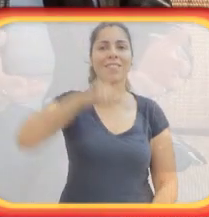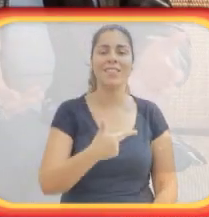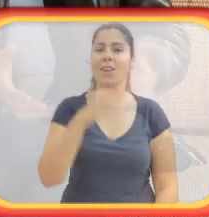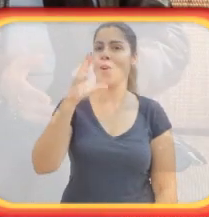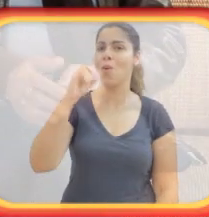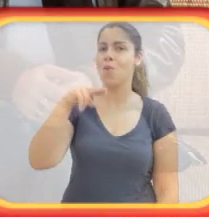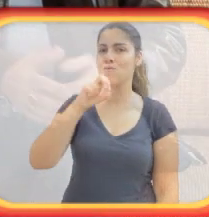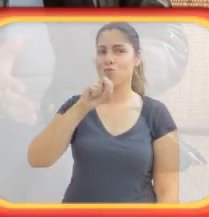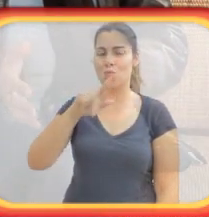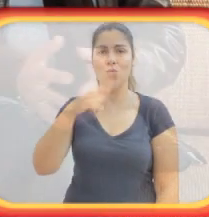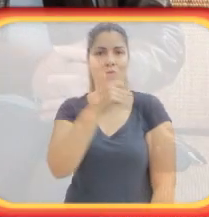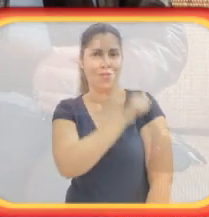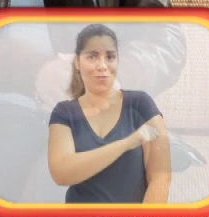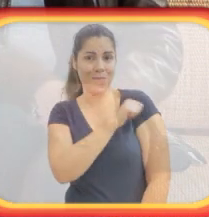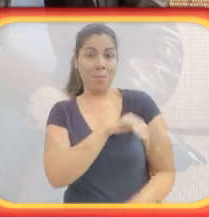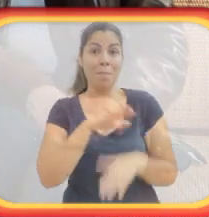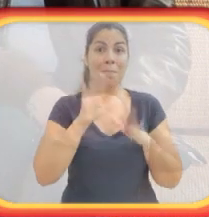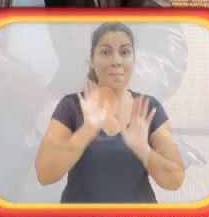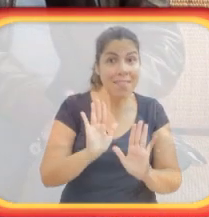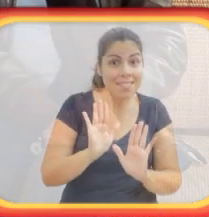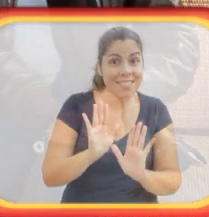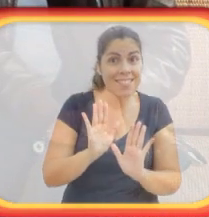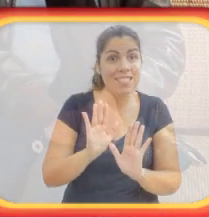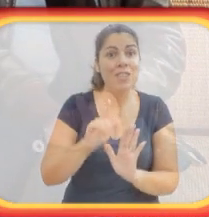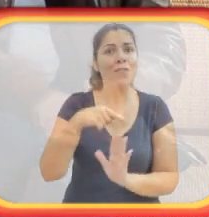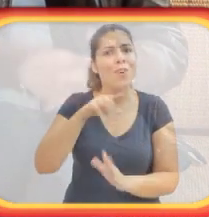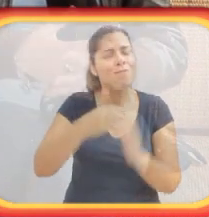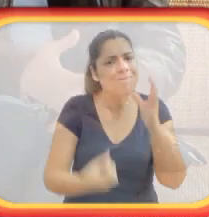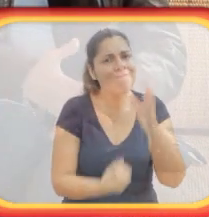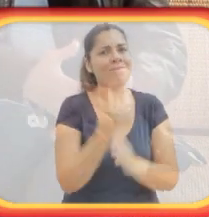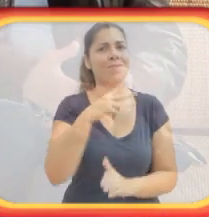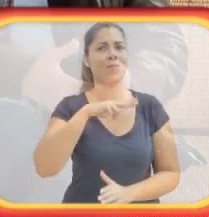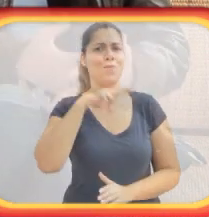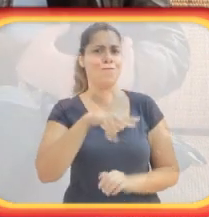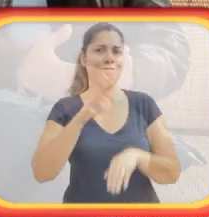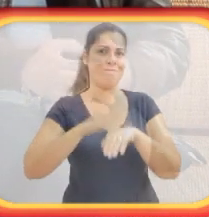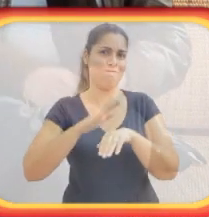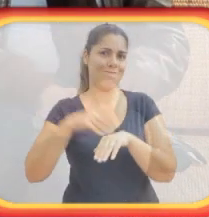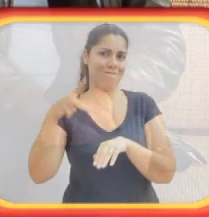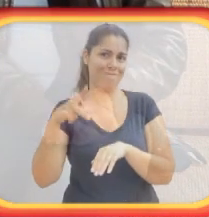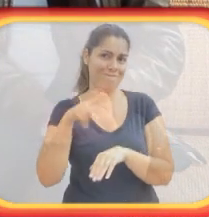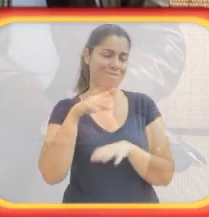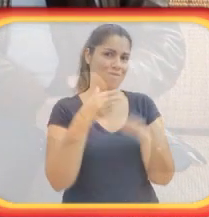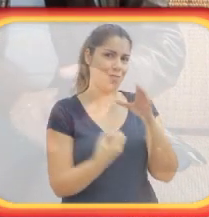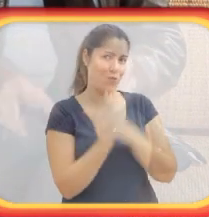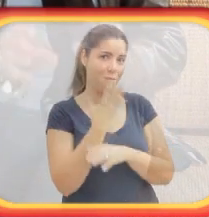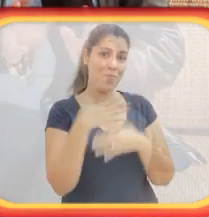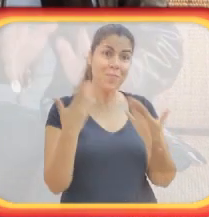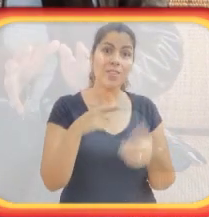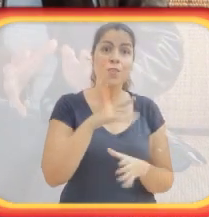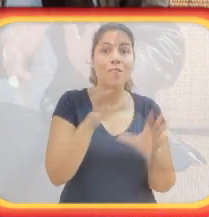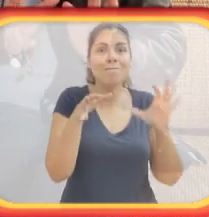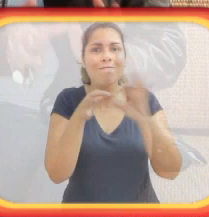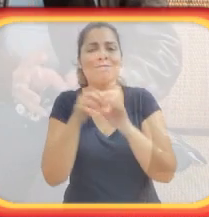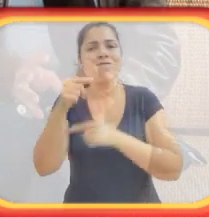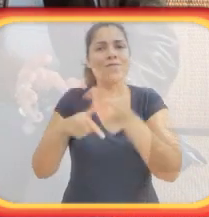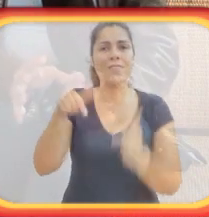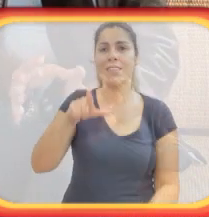por circunstâncias várias, nomeadamente porque um dos seus fundadores era vice-cônsul no Rio de Janeiro,